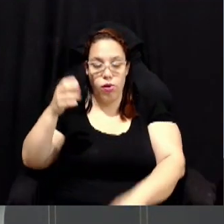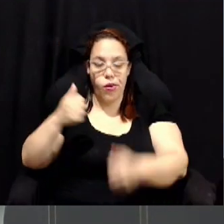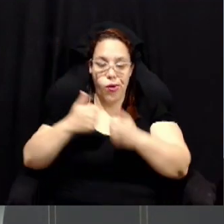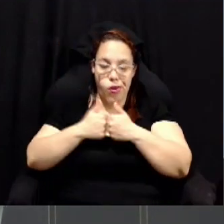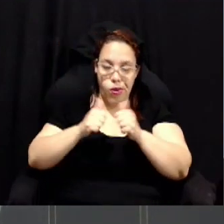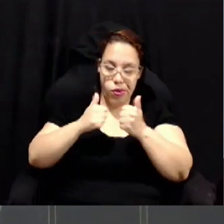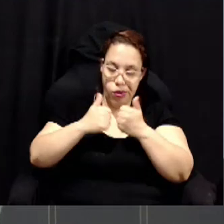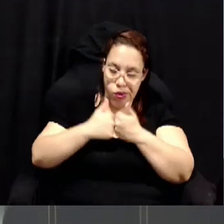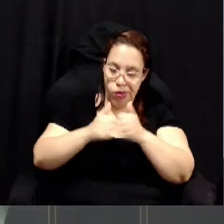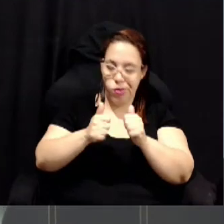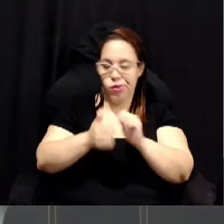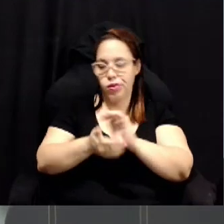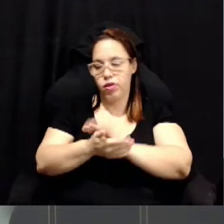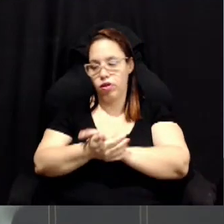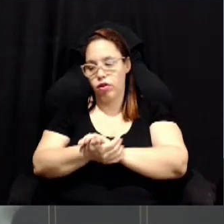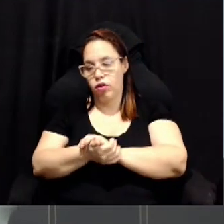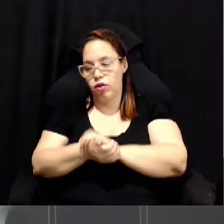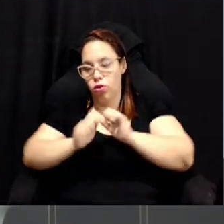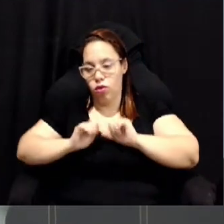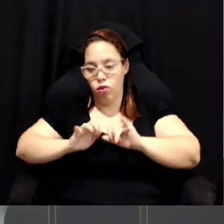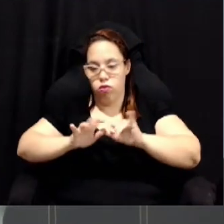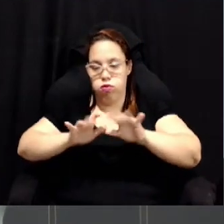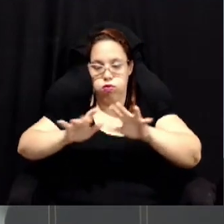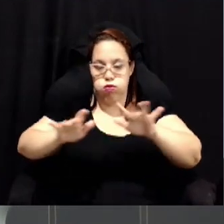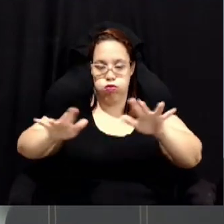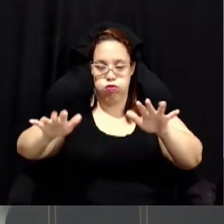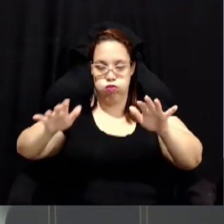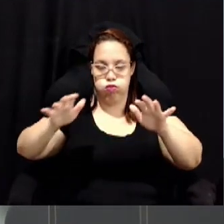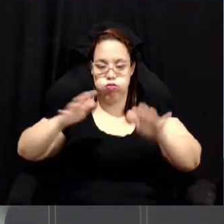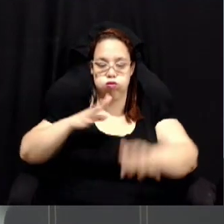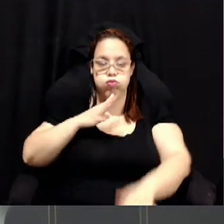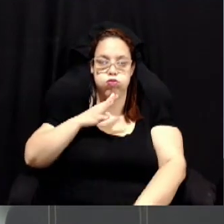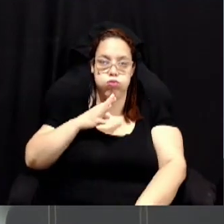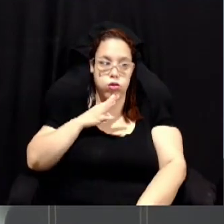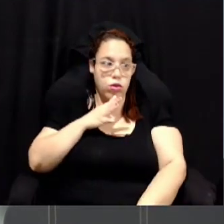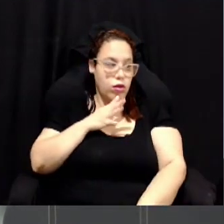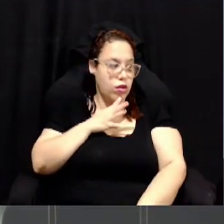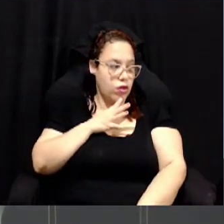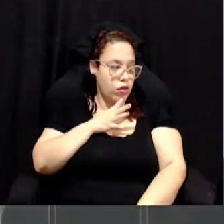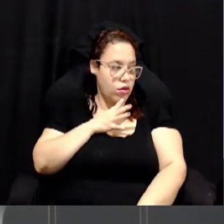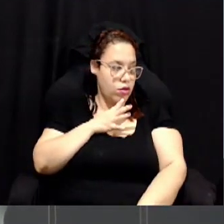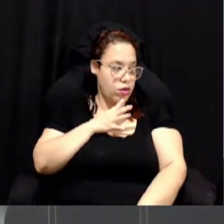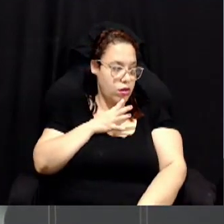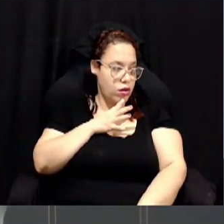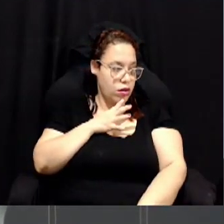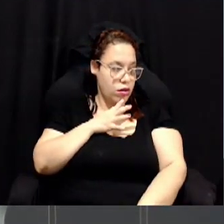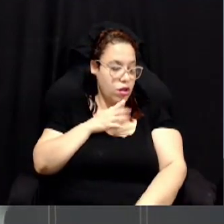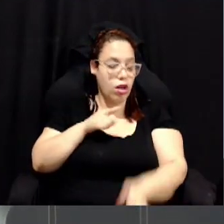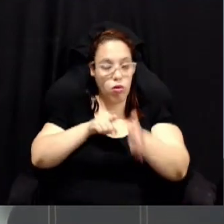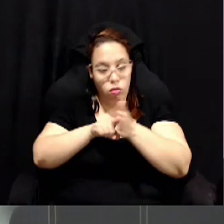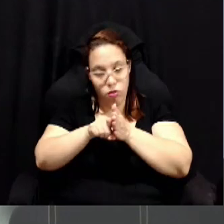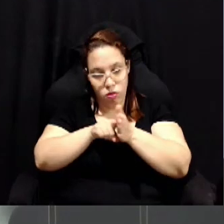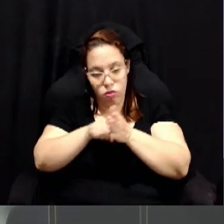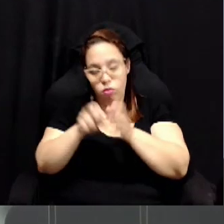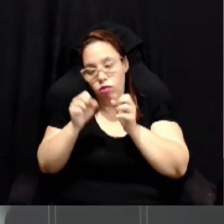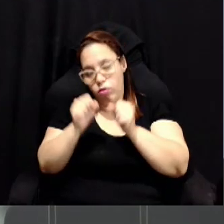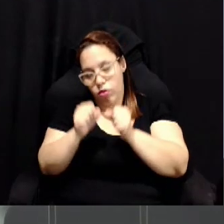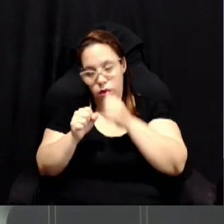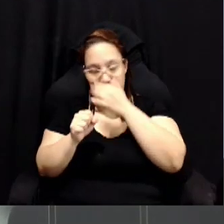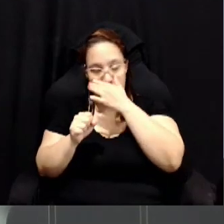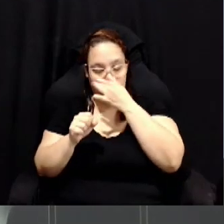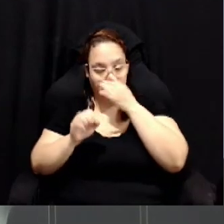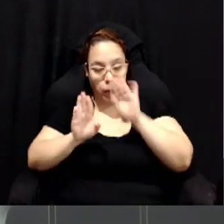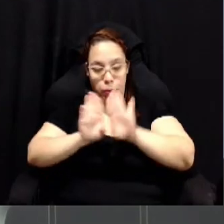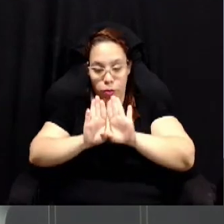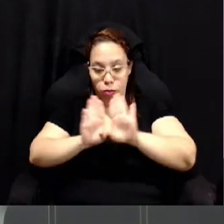pode disseminar conhecimento. A pessoa vê um adesivo e não sabe do que se trata, ela pode pesquisar, né? O adesivo por si só, ele